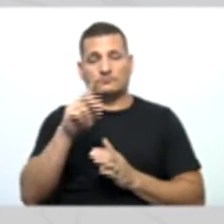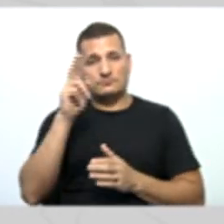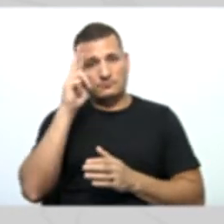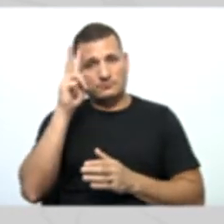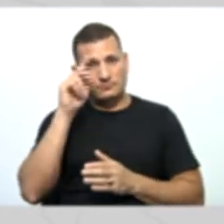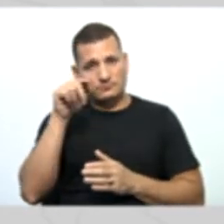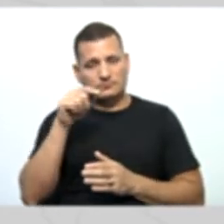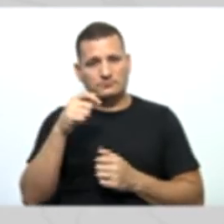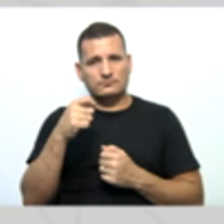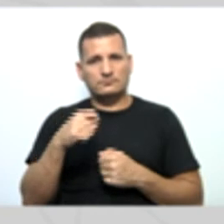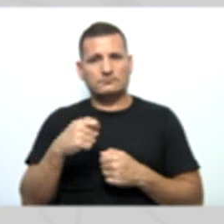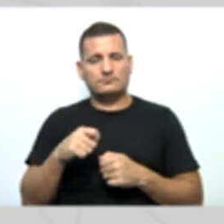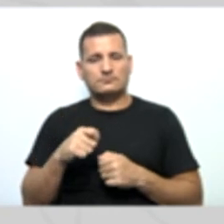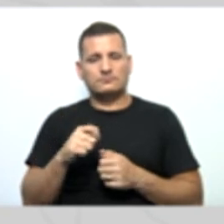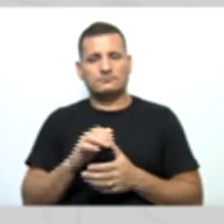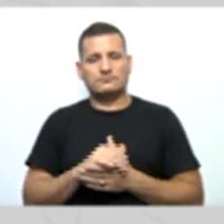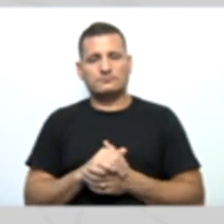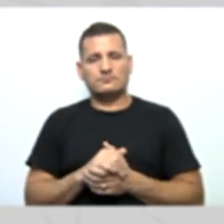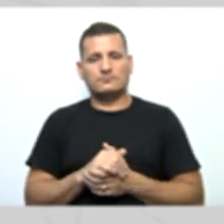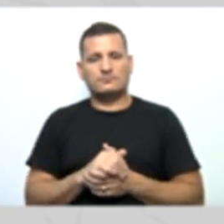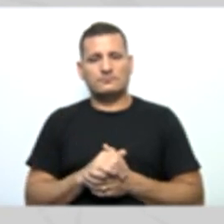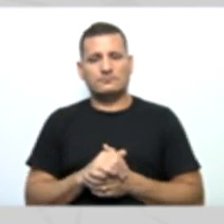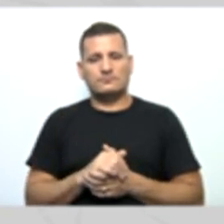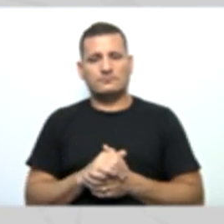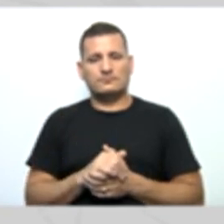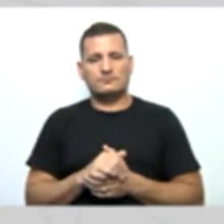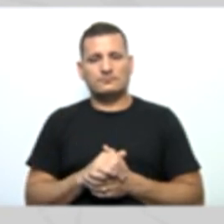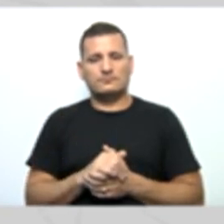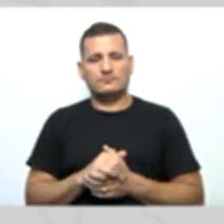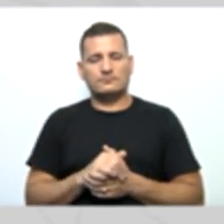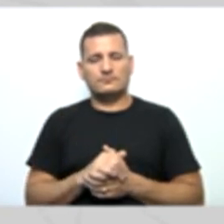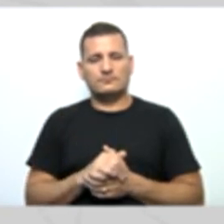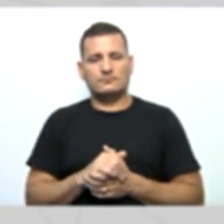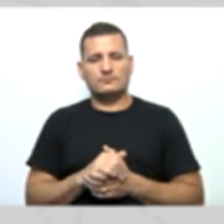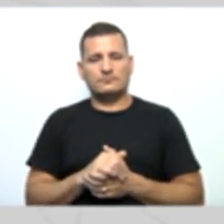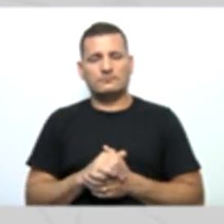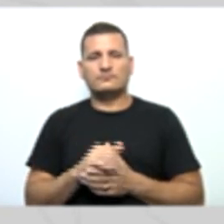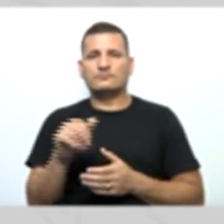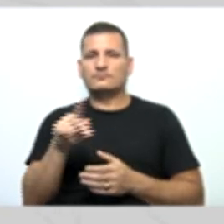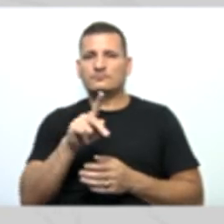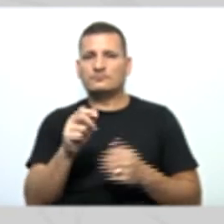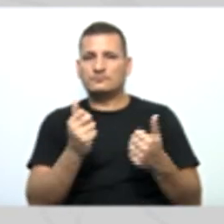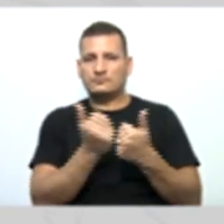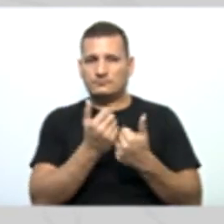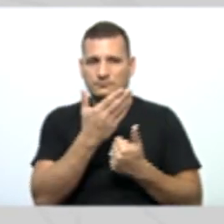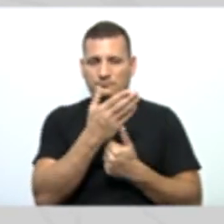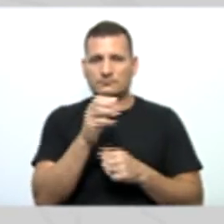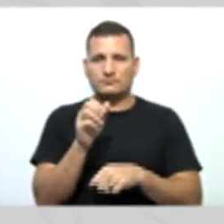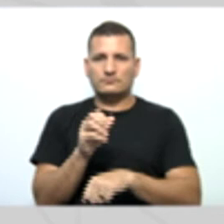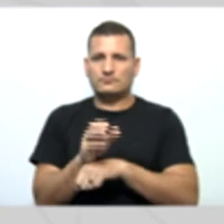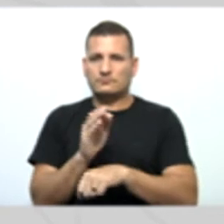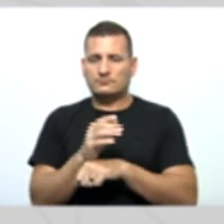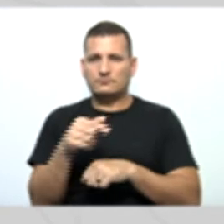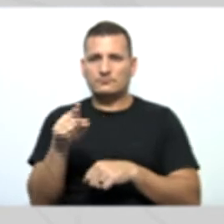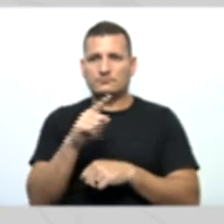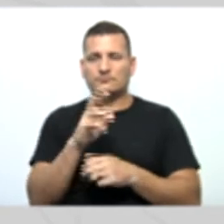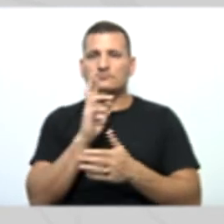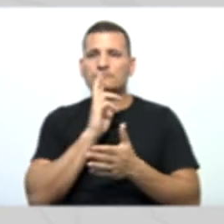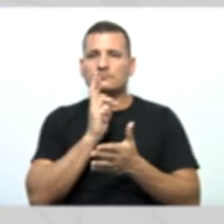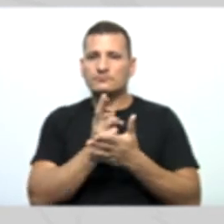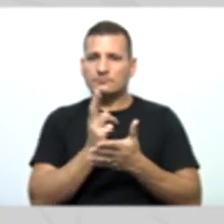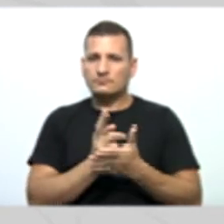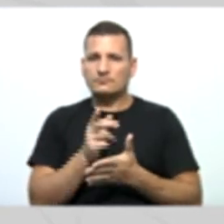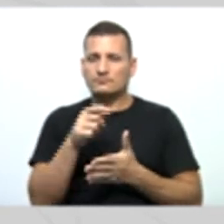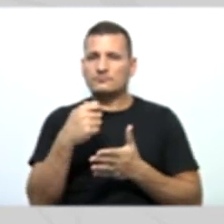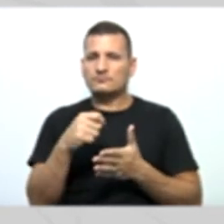você vai ter que atender. Aí na descrição das atividades, o professor tutor aí vai orientar vocês que essas respostas têm que